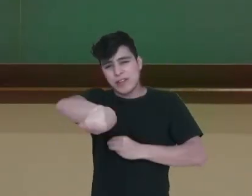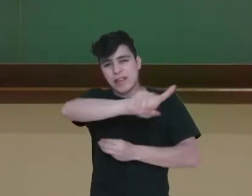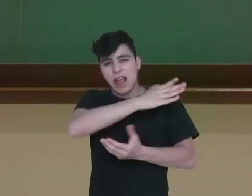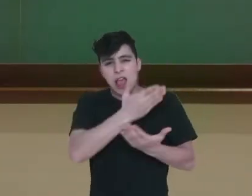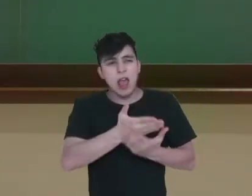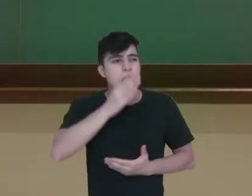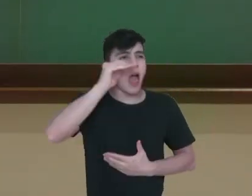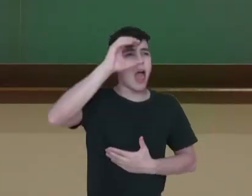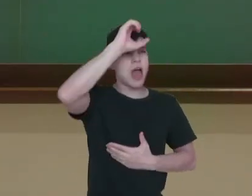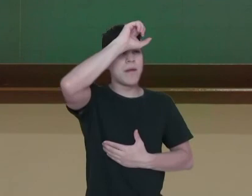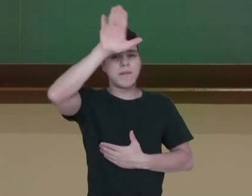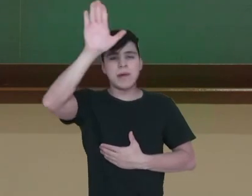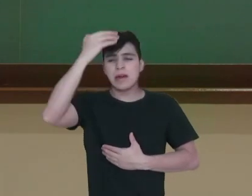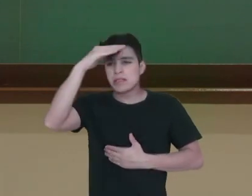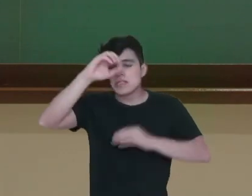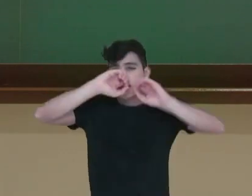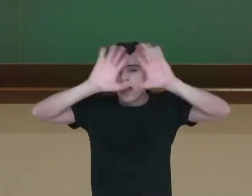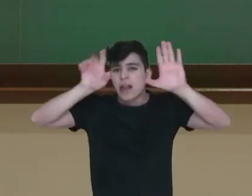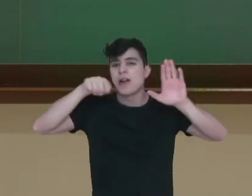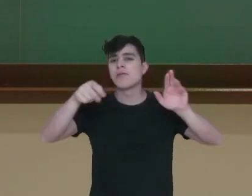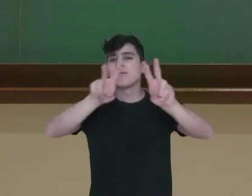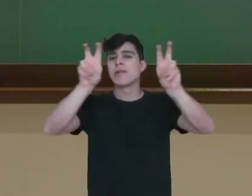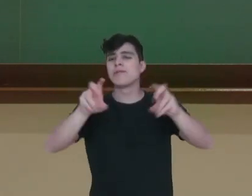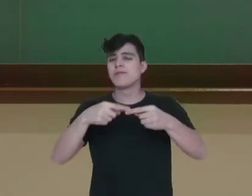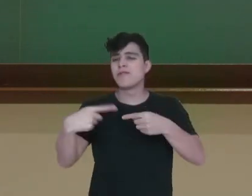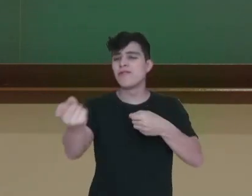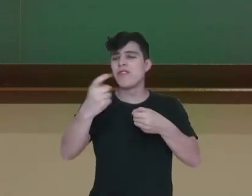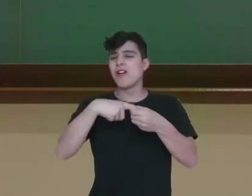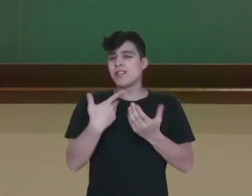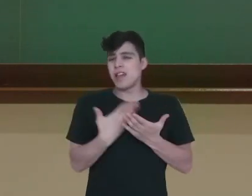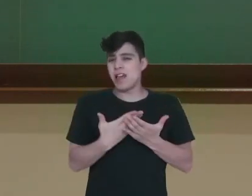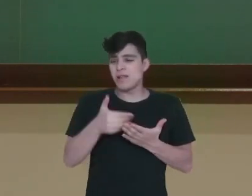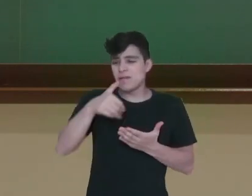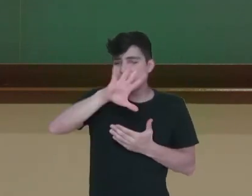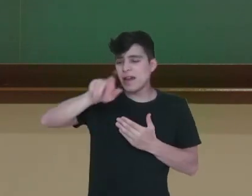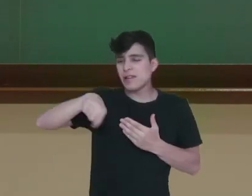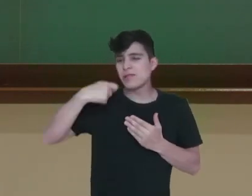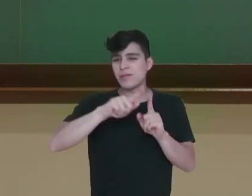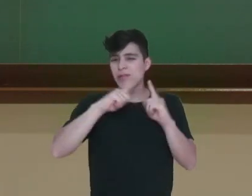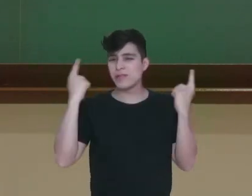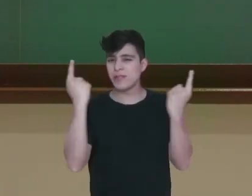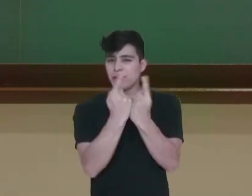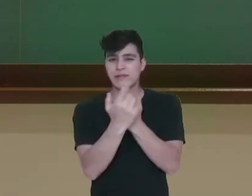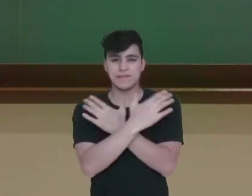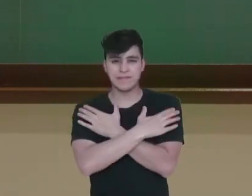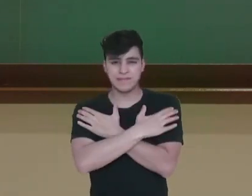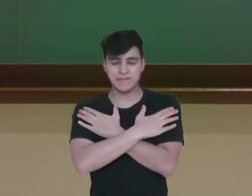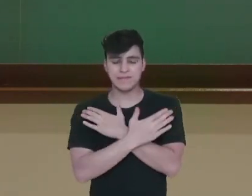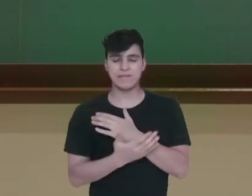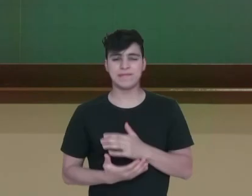tenham compreendido um pouquinho mais sobre o assunto, e voltamos numa próxima aula com mais geografia. Um abraço a todos.